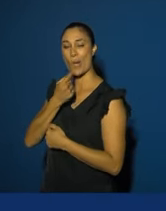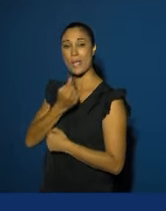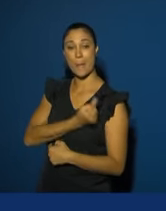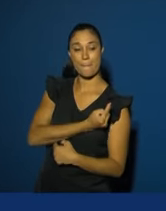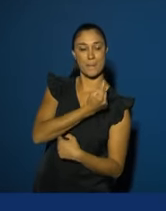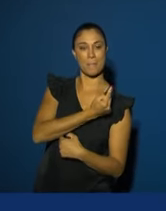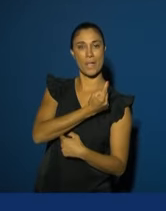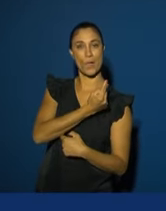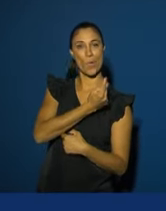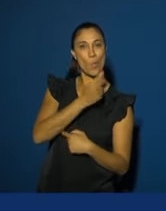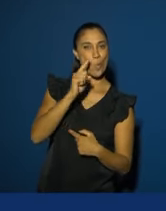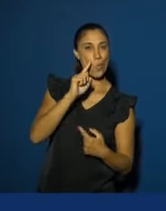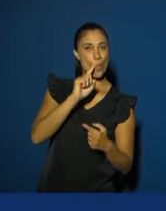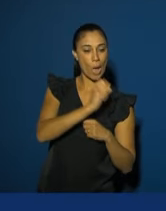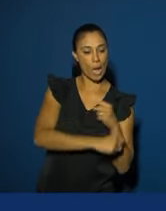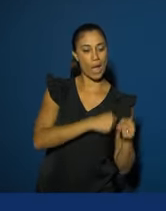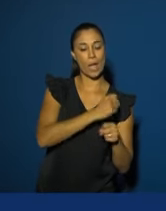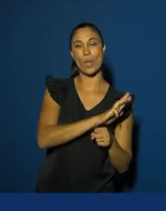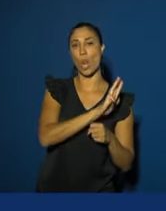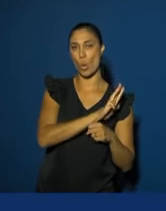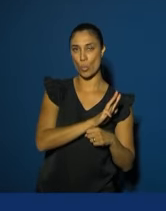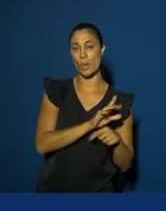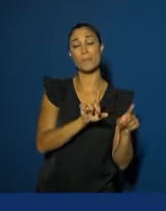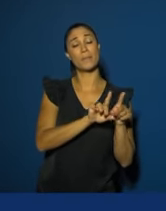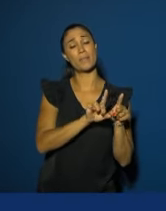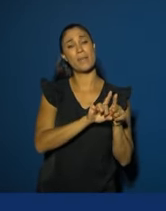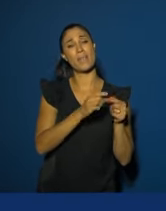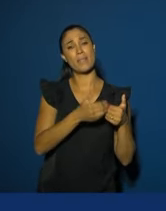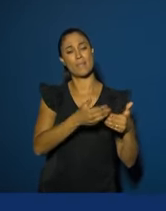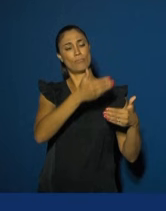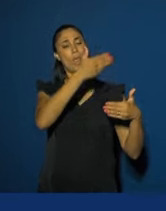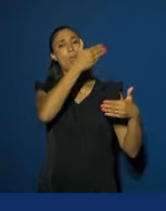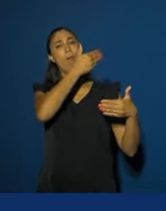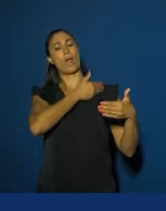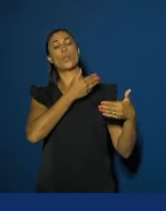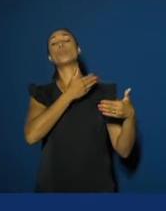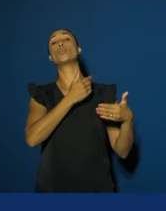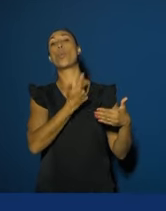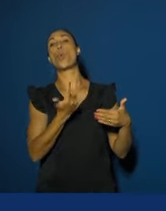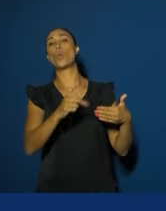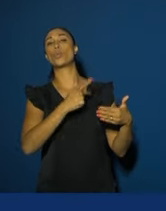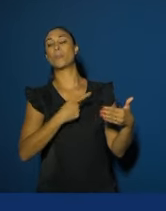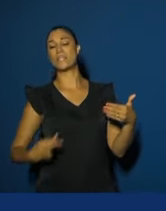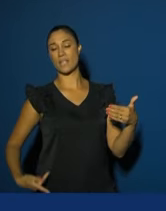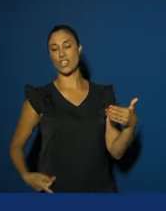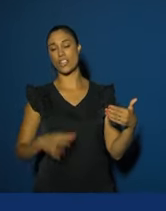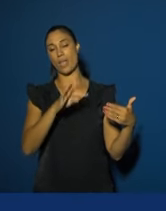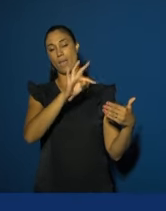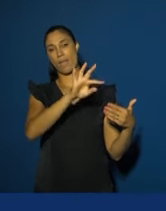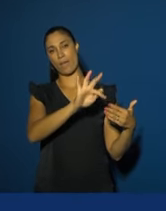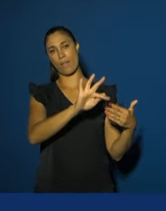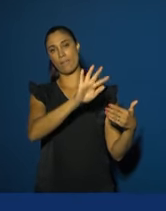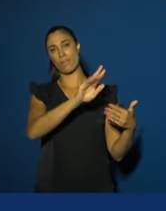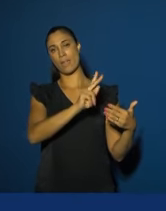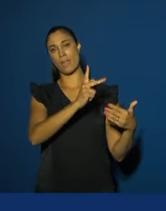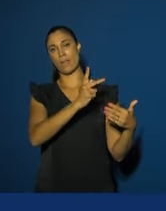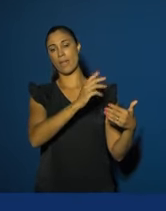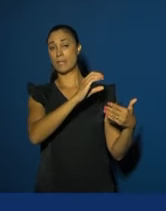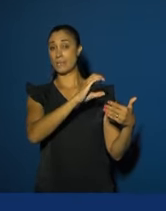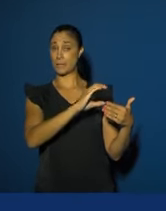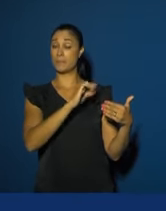do presidente Lula eh desde o governo do presidente Fernando Henrique os bancos centrais Eles já